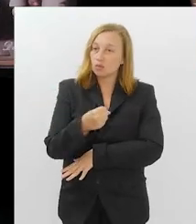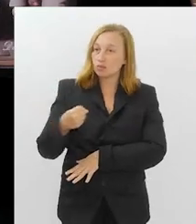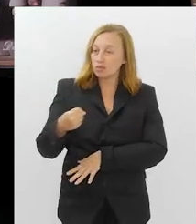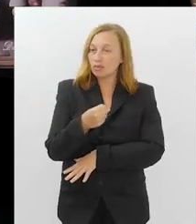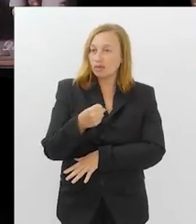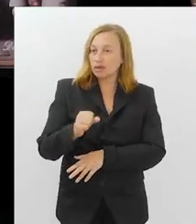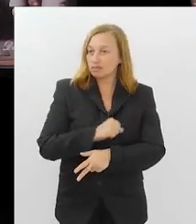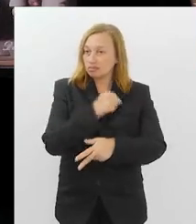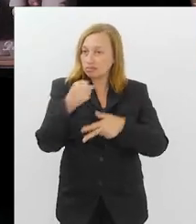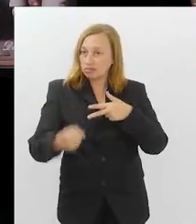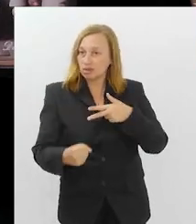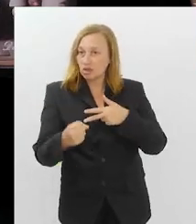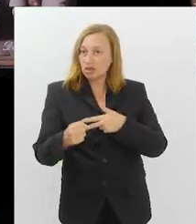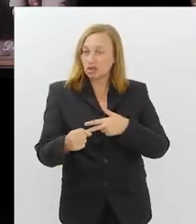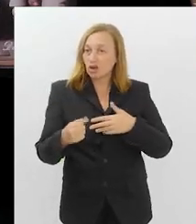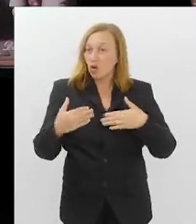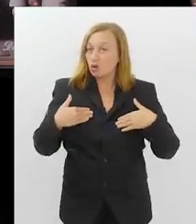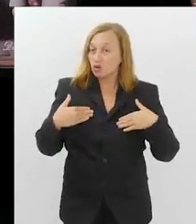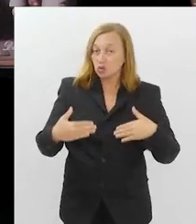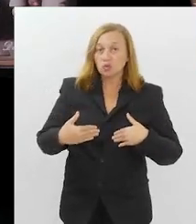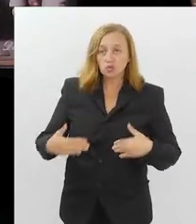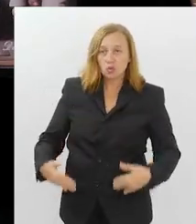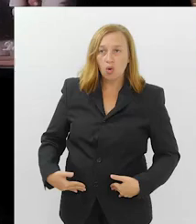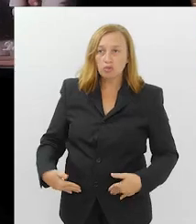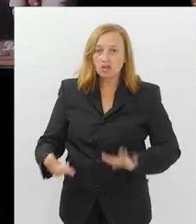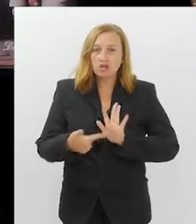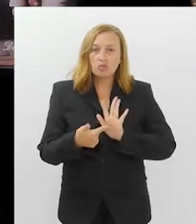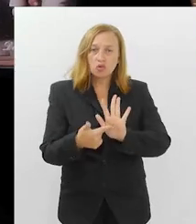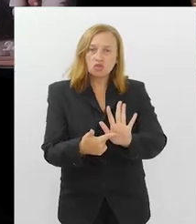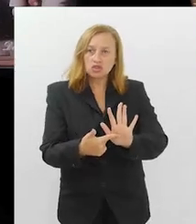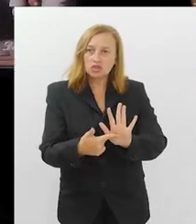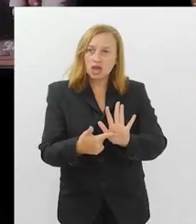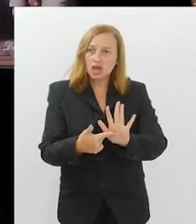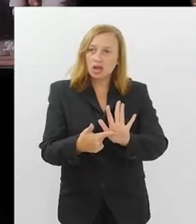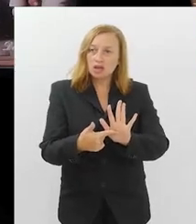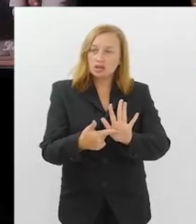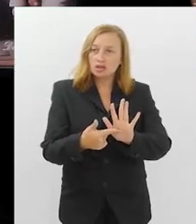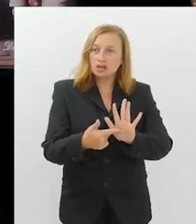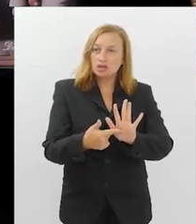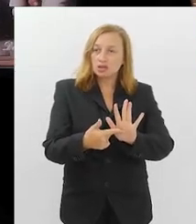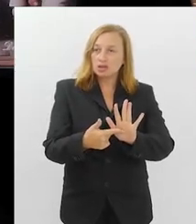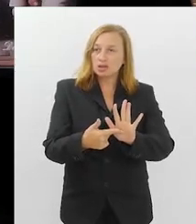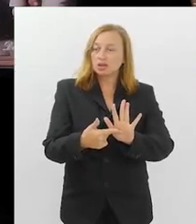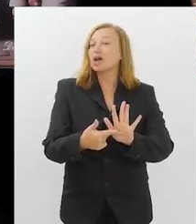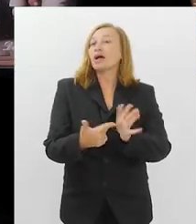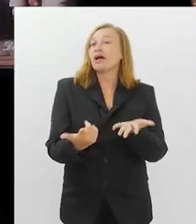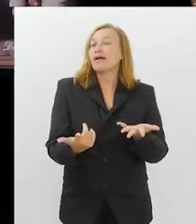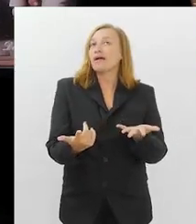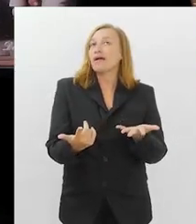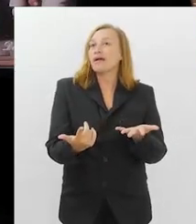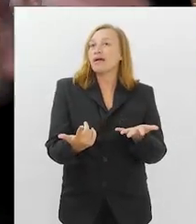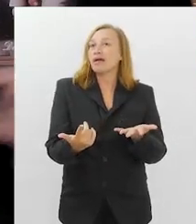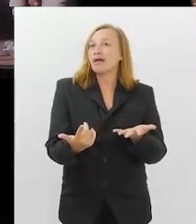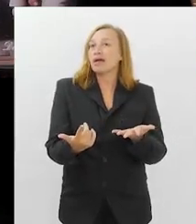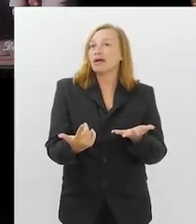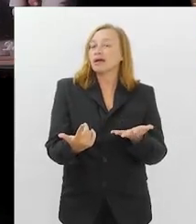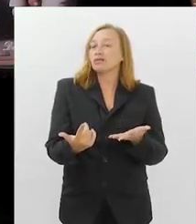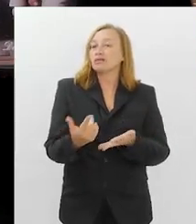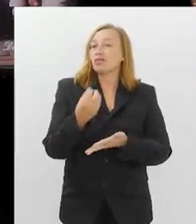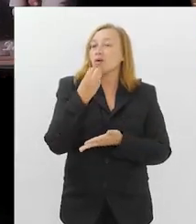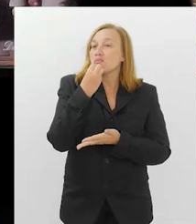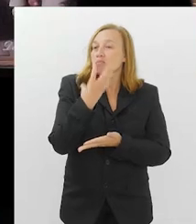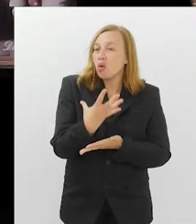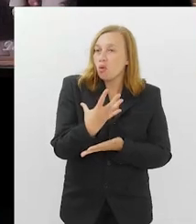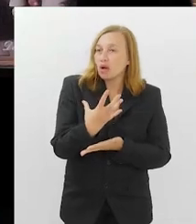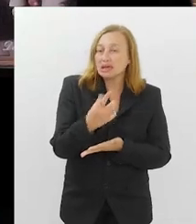de forma positiva, não de forma negativa, como a gente vê dioturnamente na televisão, nas